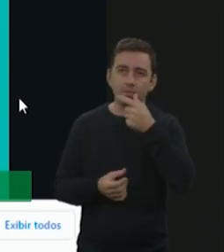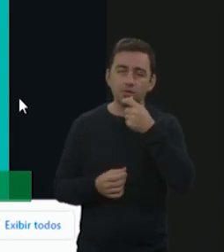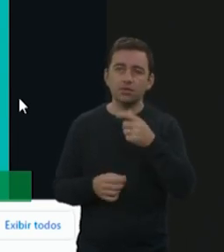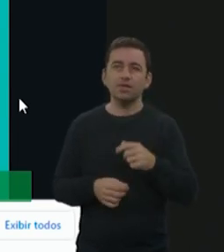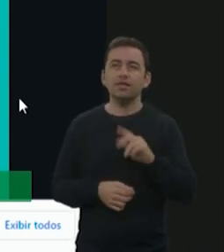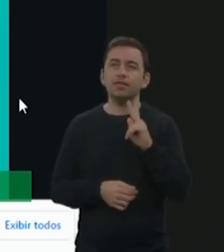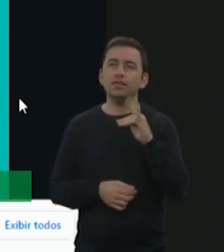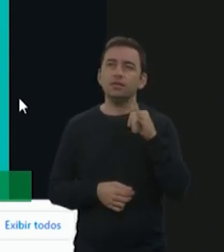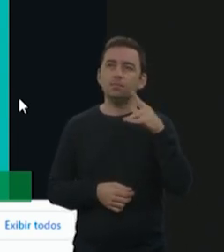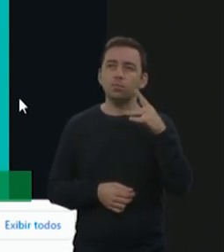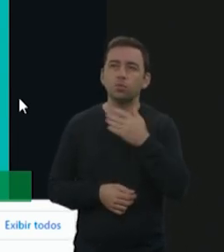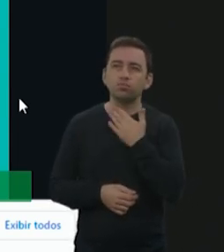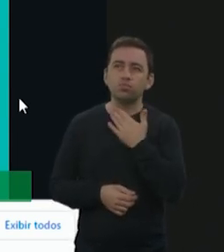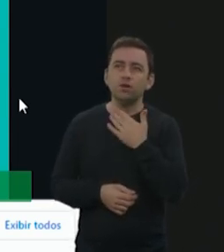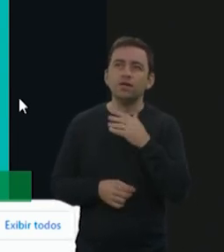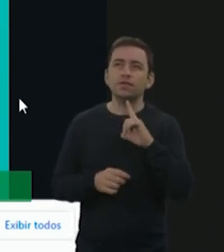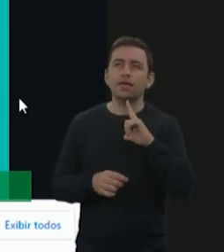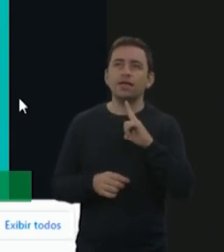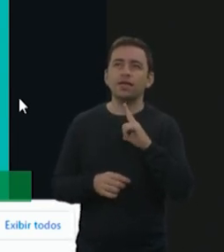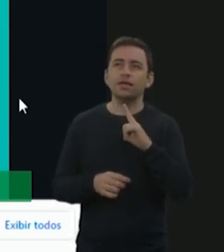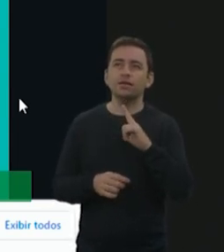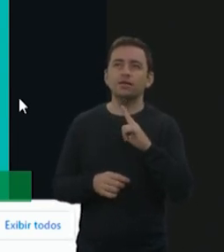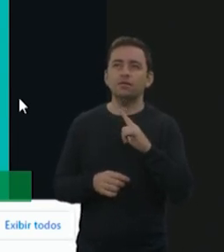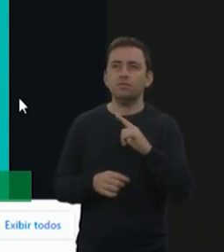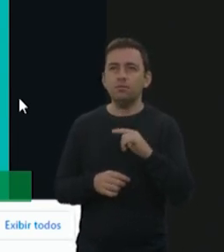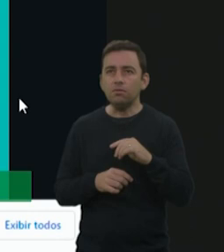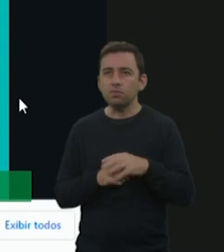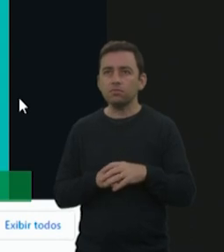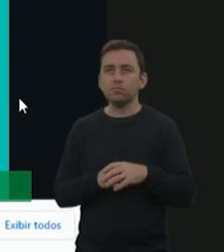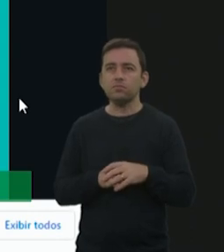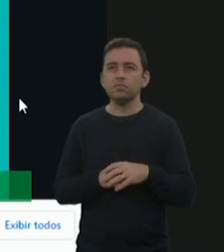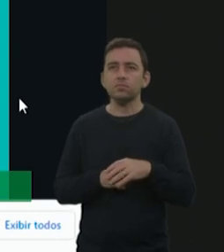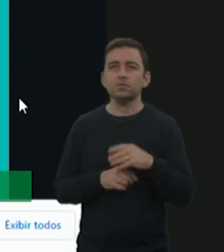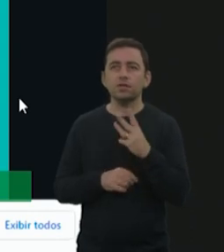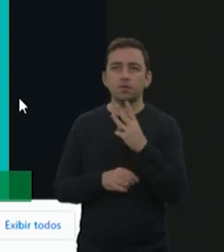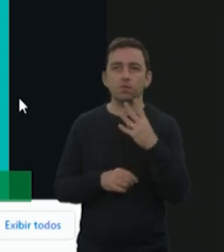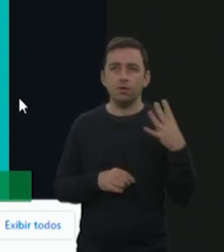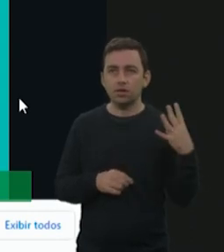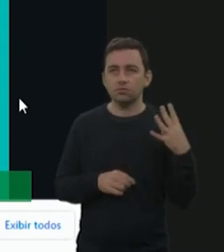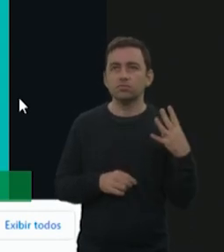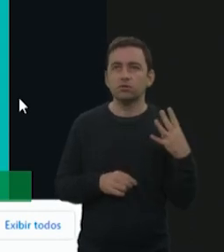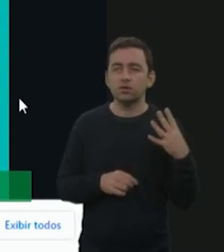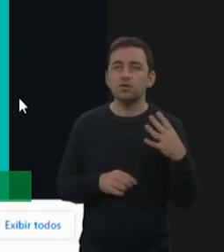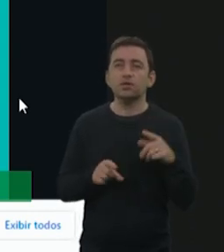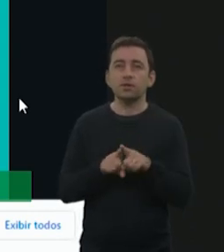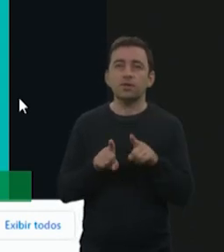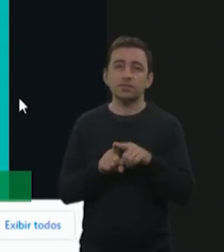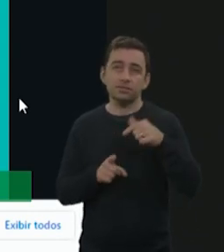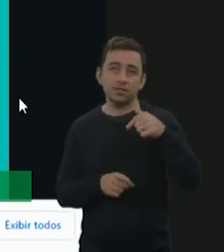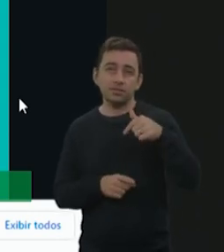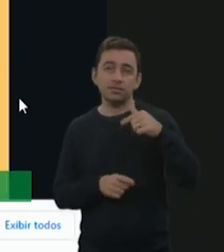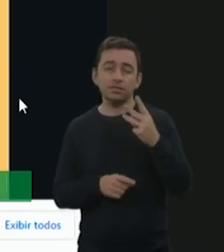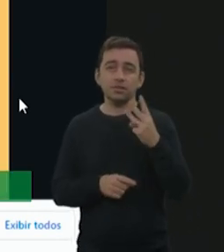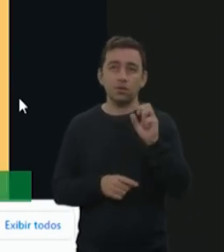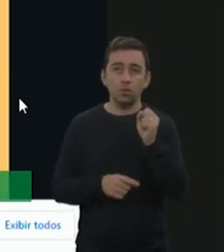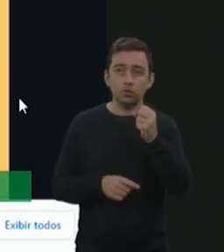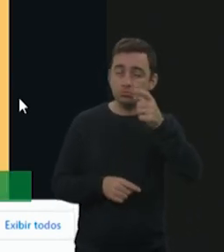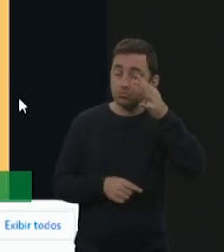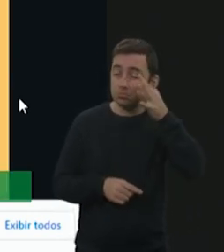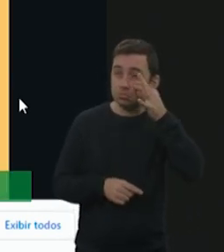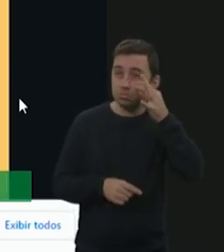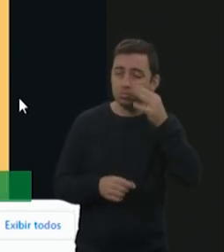34 casos confirmados em 2022. E 738 casos estão em acompanhamento e recebem a